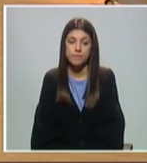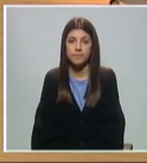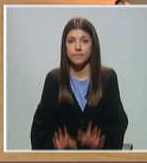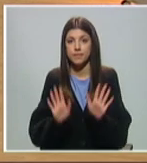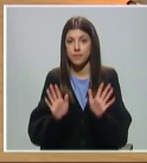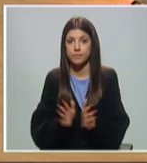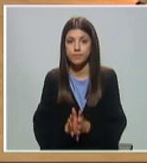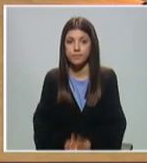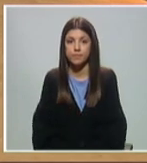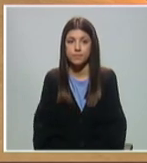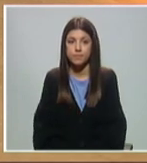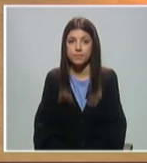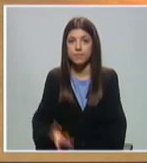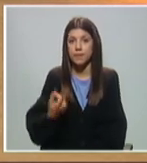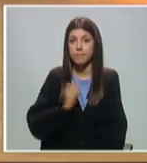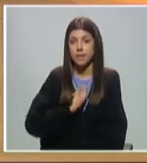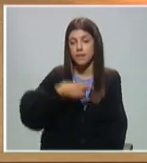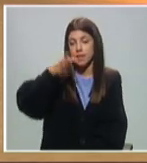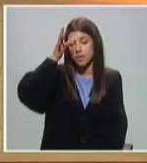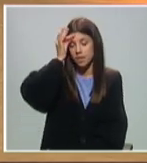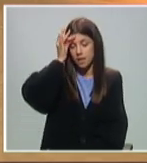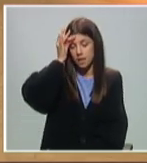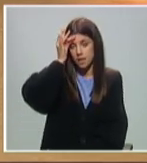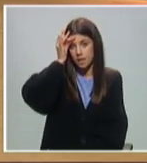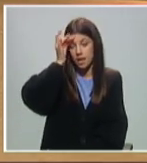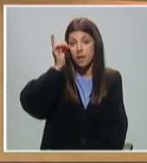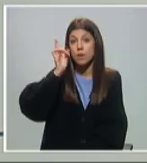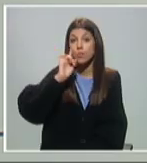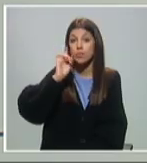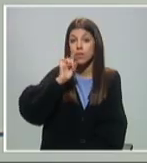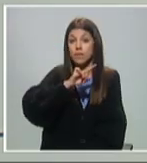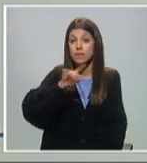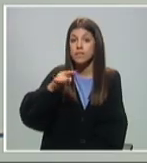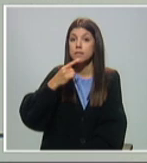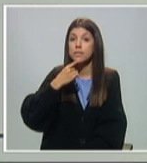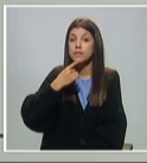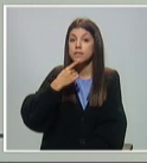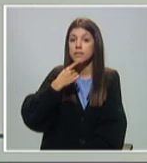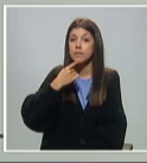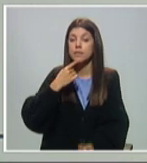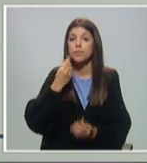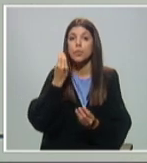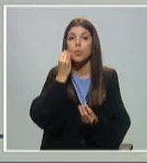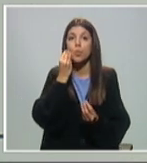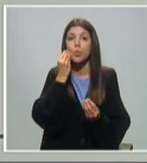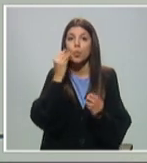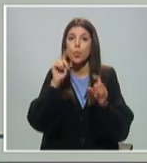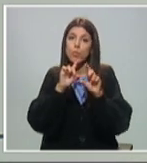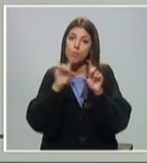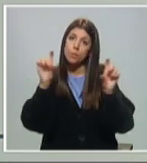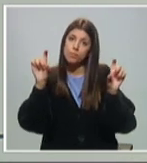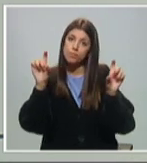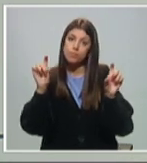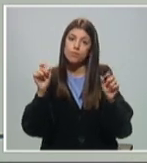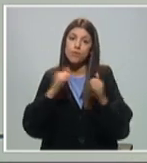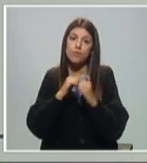Então, a reter e a relembrar. É muito importante que se perceba a organização de uma folha de cálculo. Temos um livro,